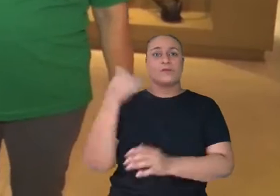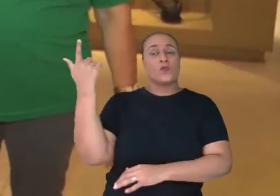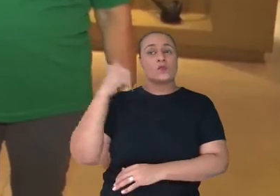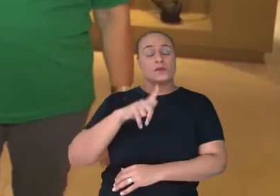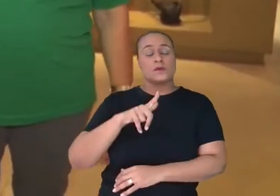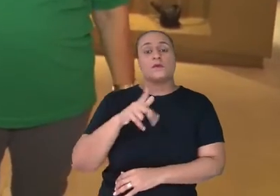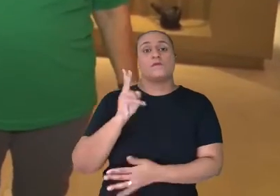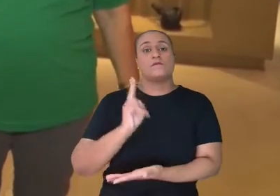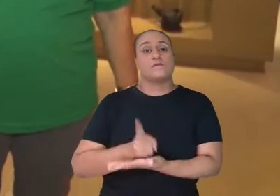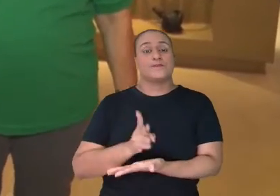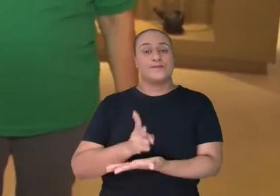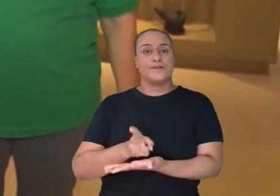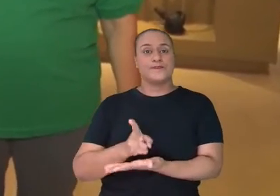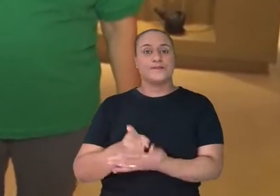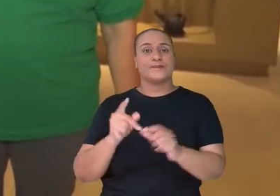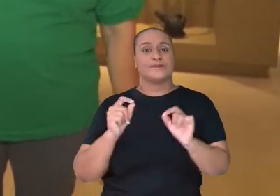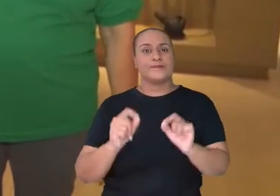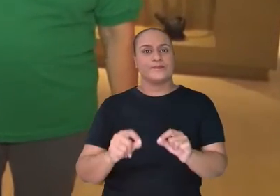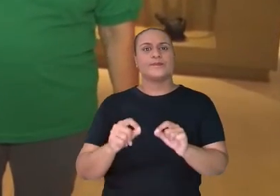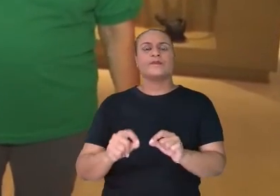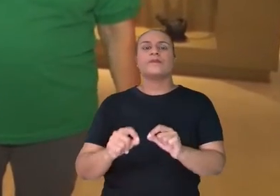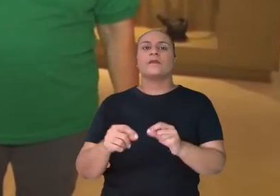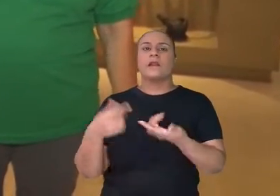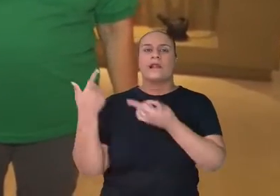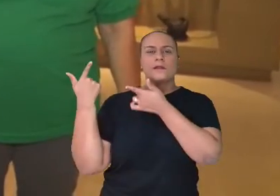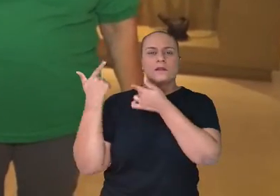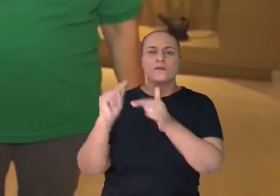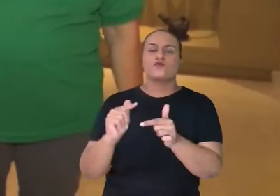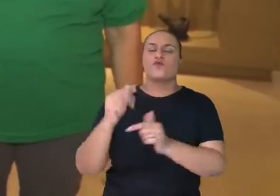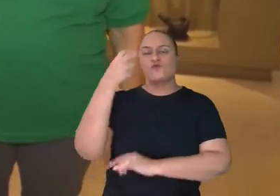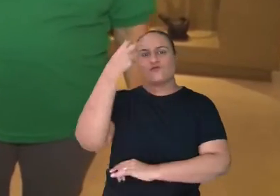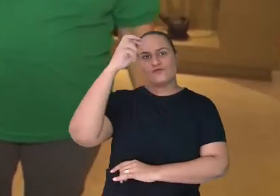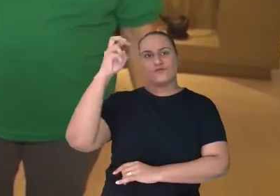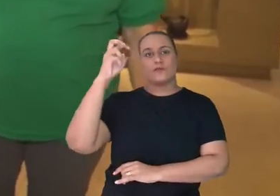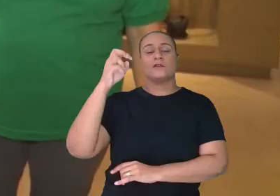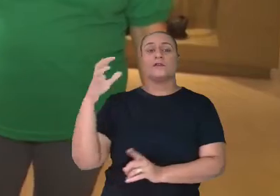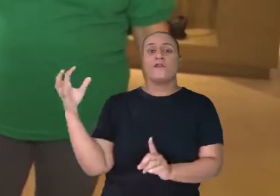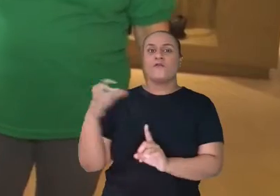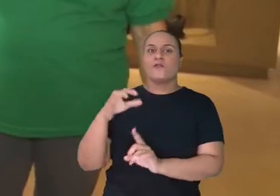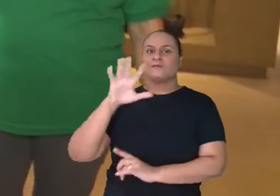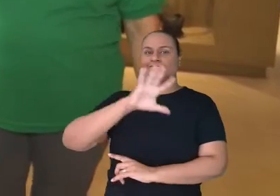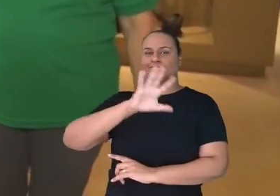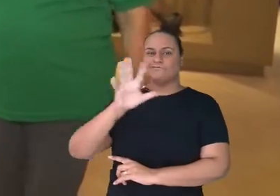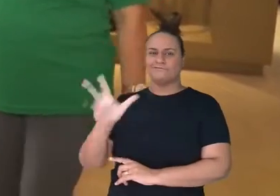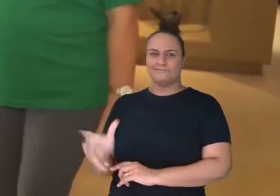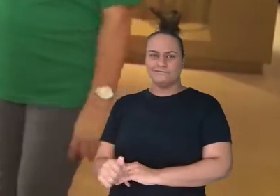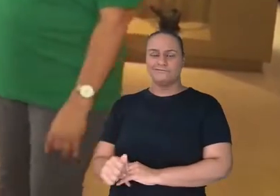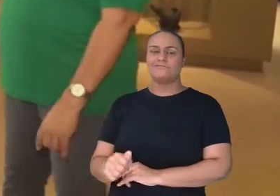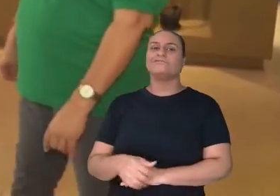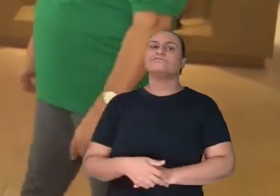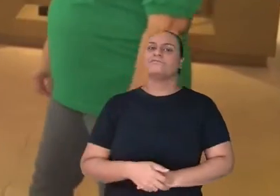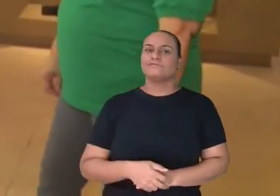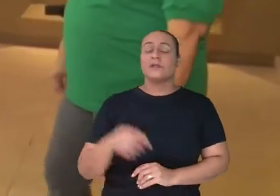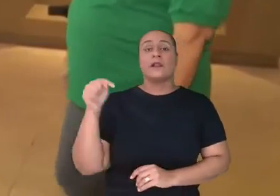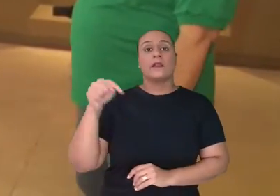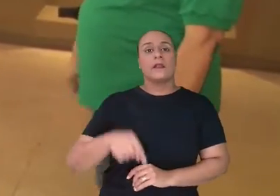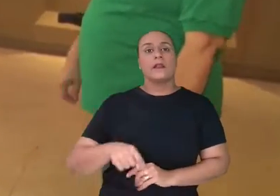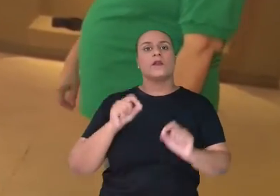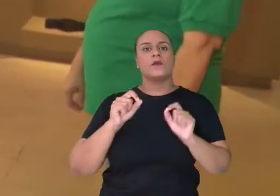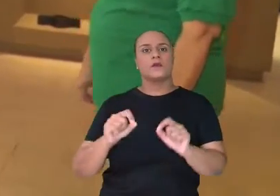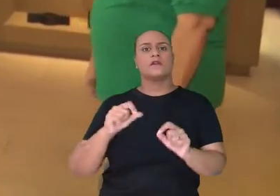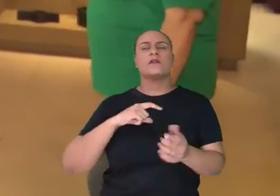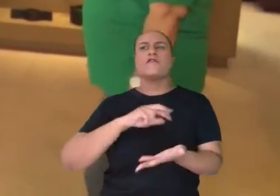manter essa herança cultural que foi trazida da África. E aqui a gente discute um pouco sobre os diversos tipos